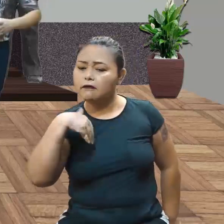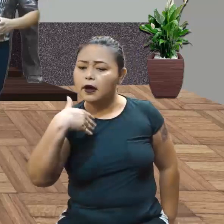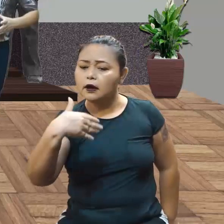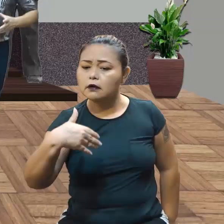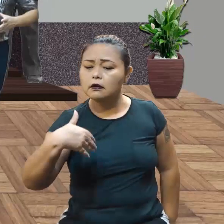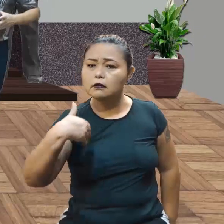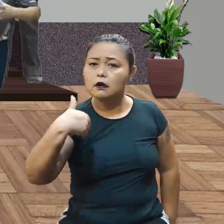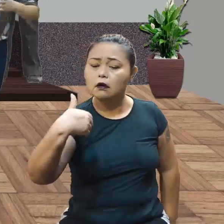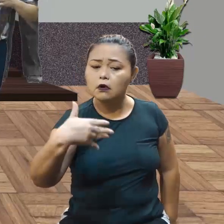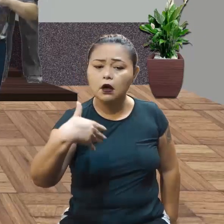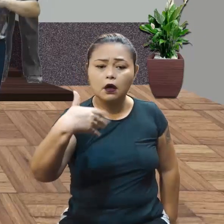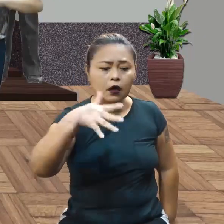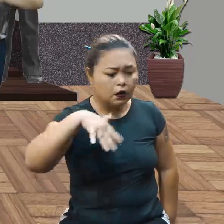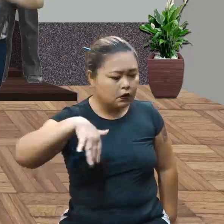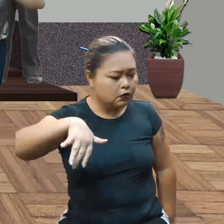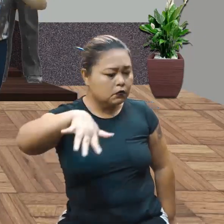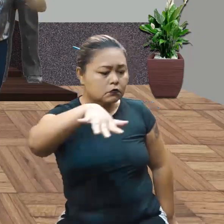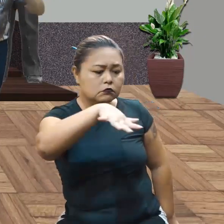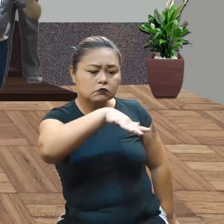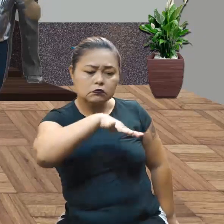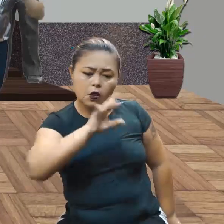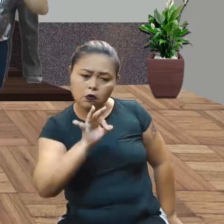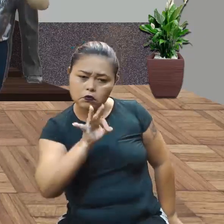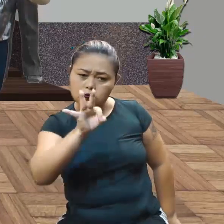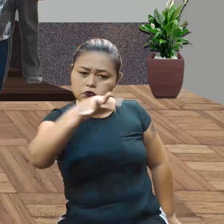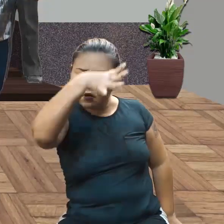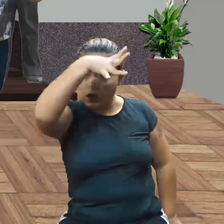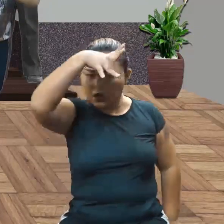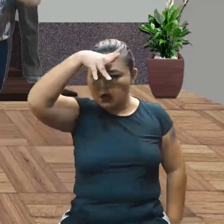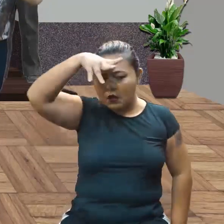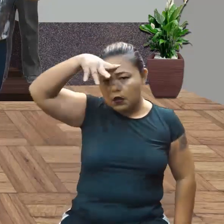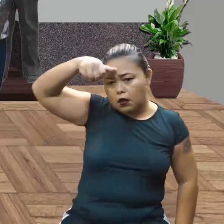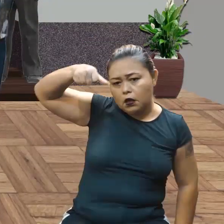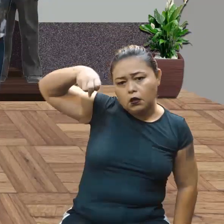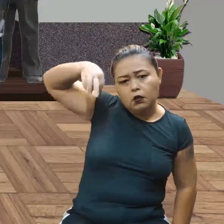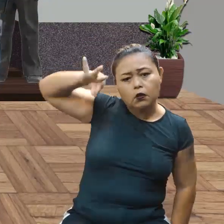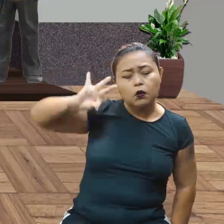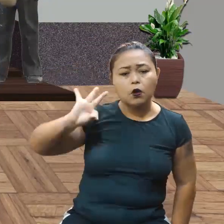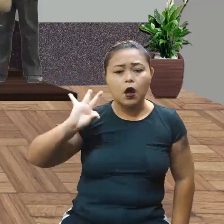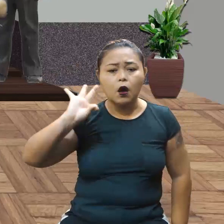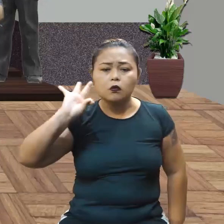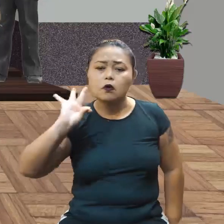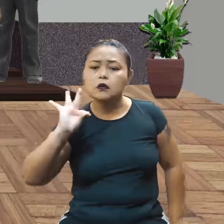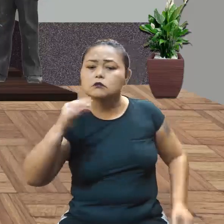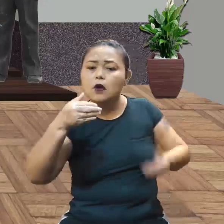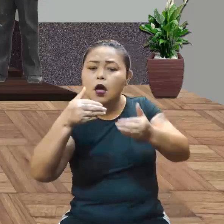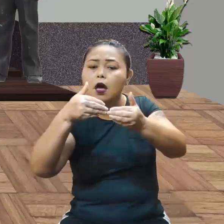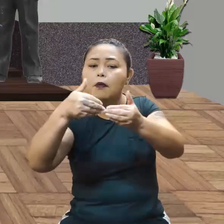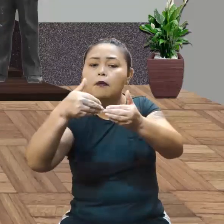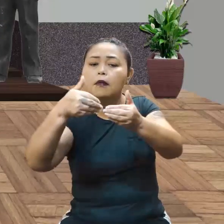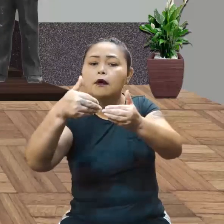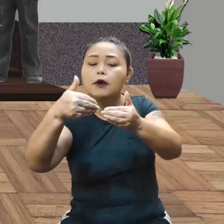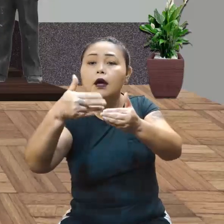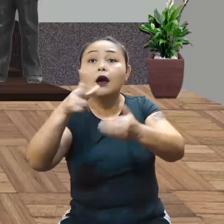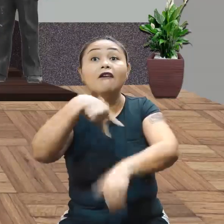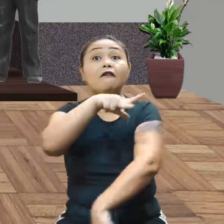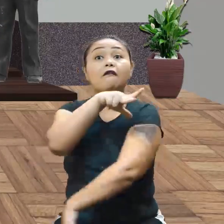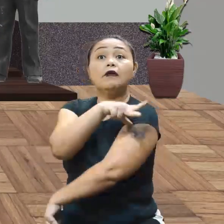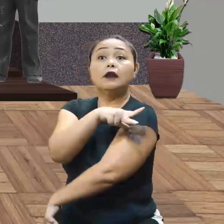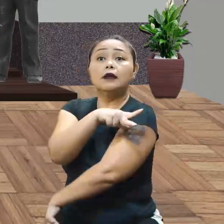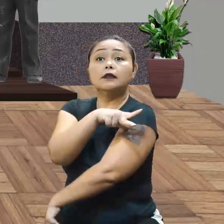aproximando daquela região ali do extremo Mato Grosso, entrando ali, já se aproximando de onde hoje é